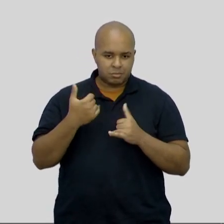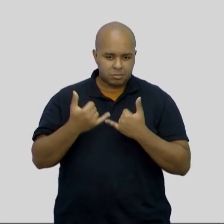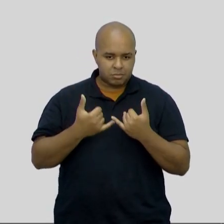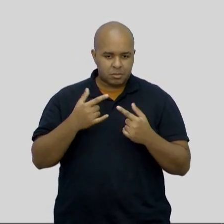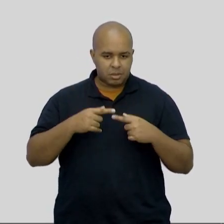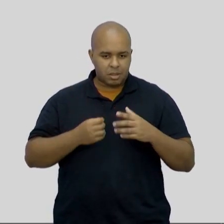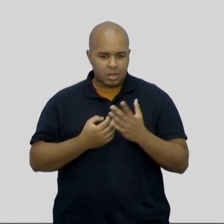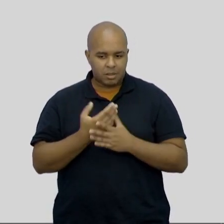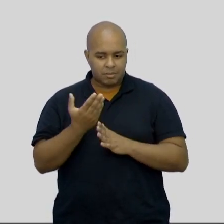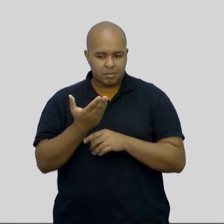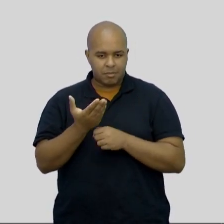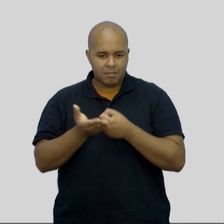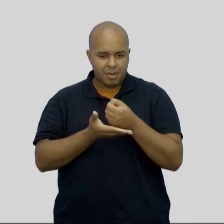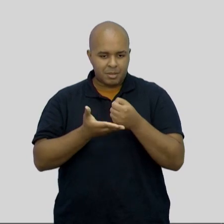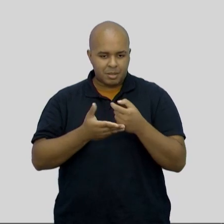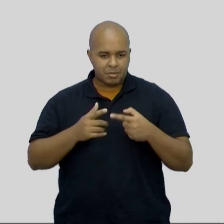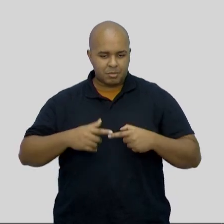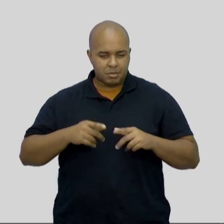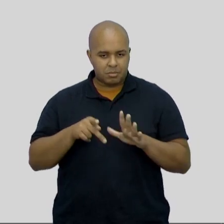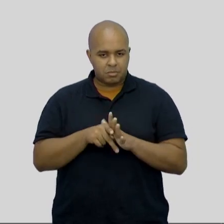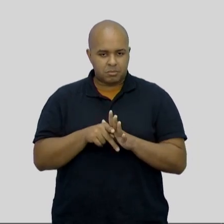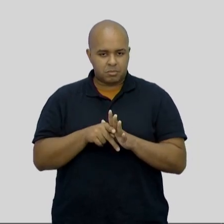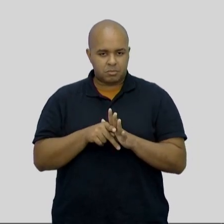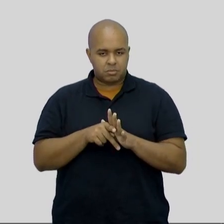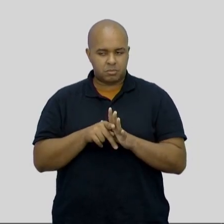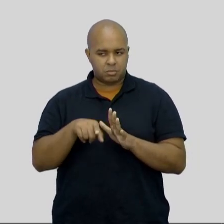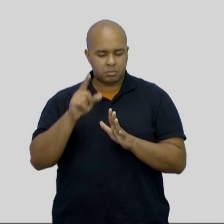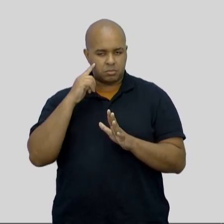foram feitas baseadas em